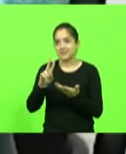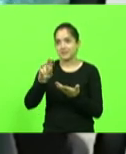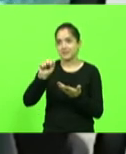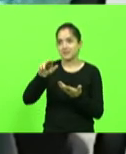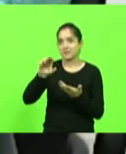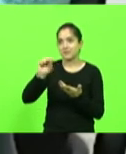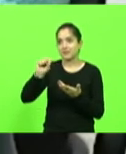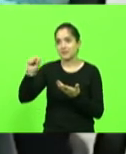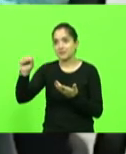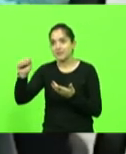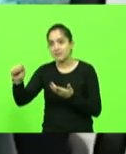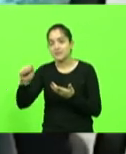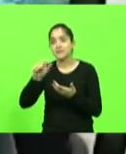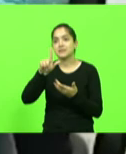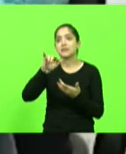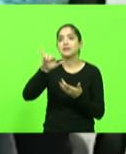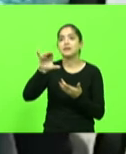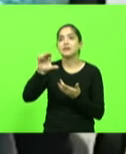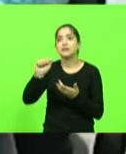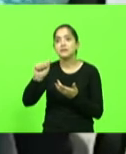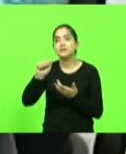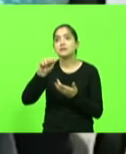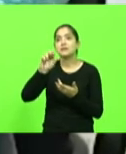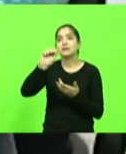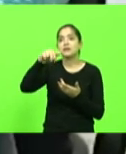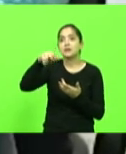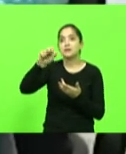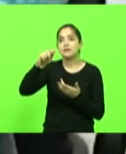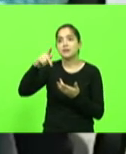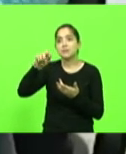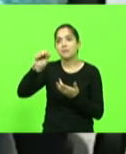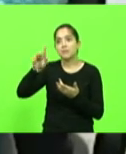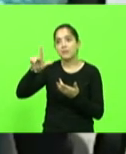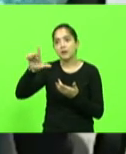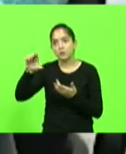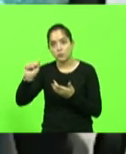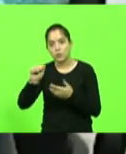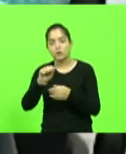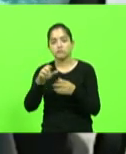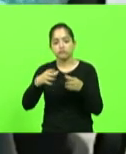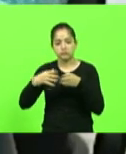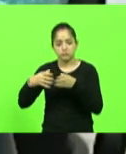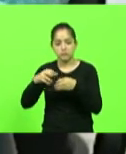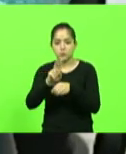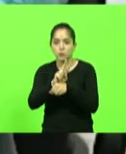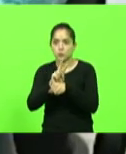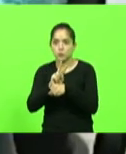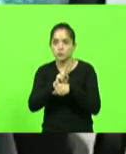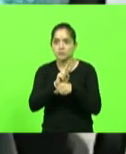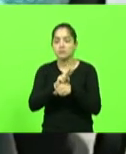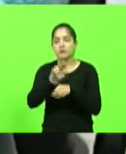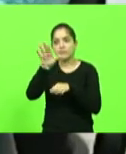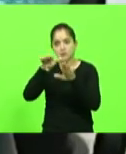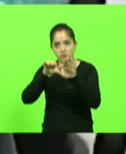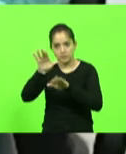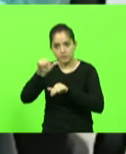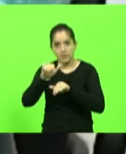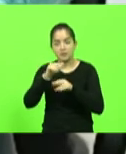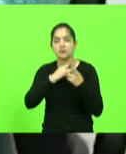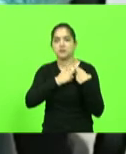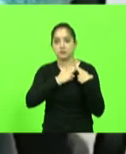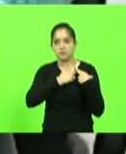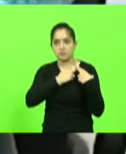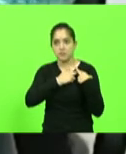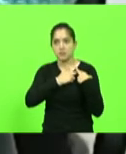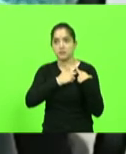doutora Lia, né? Da doutora Ana Paula também, que os órgãos de controle também devam ser chamados a essa responsabilidade, sabendo